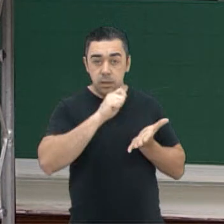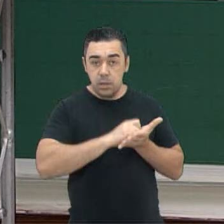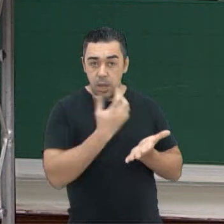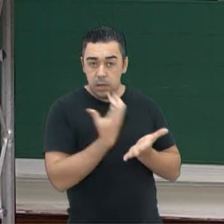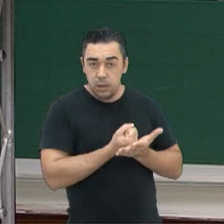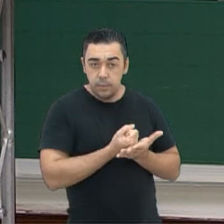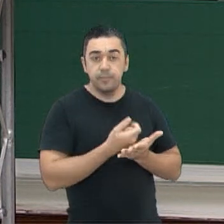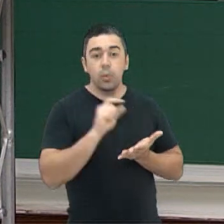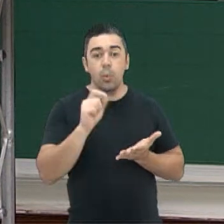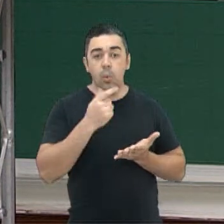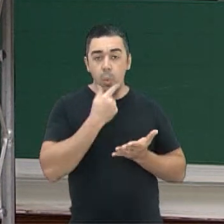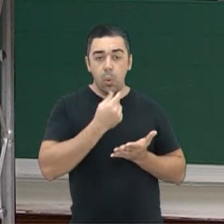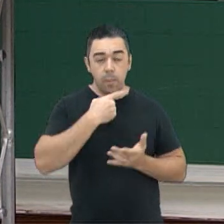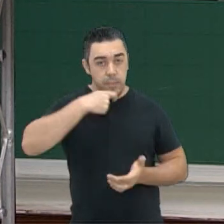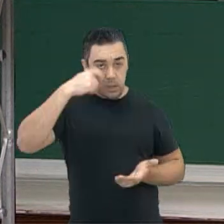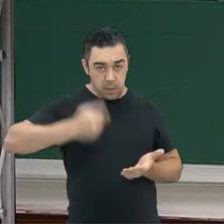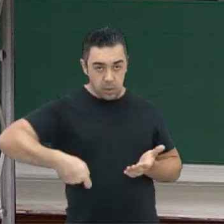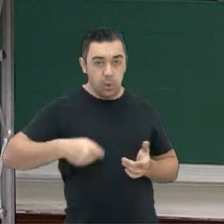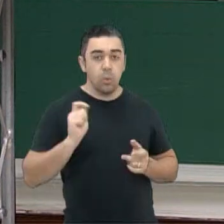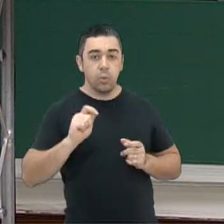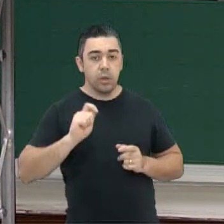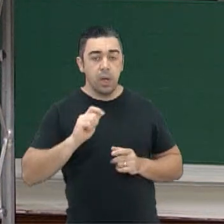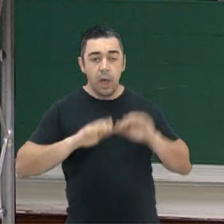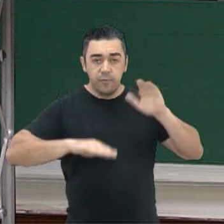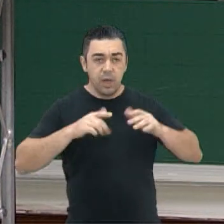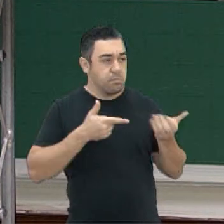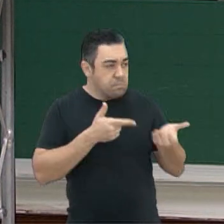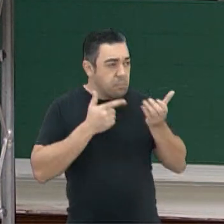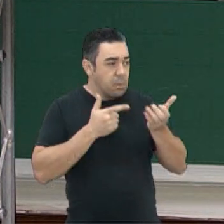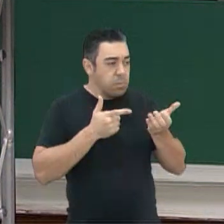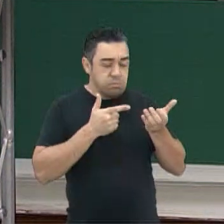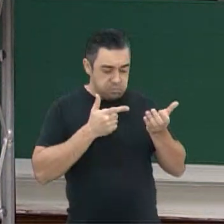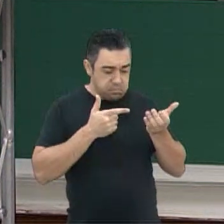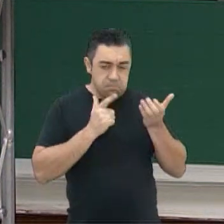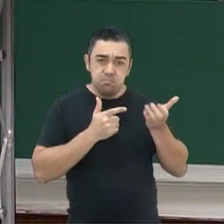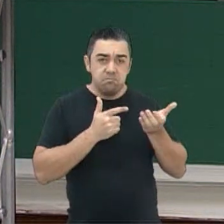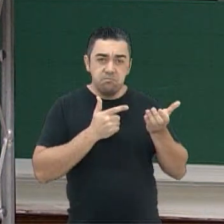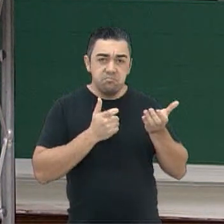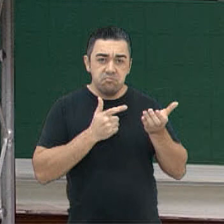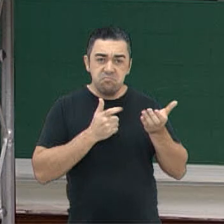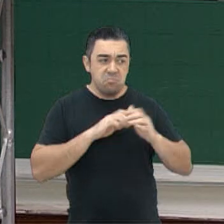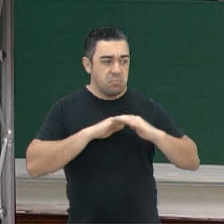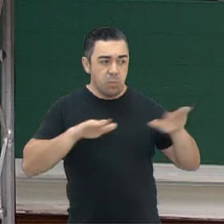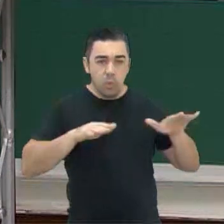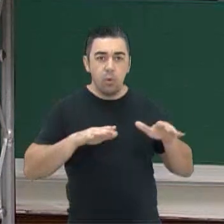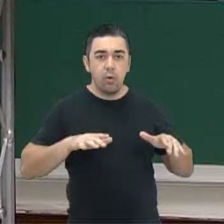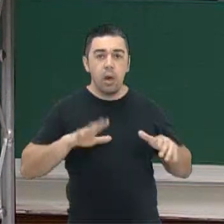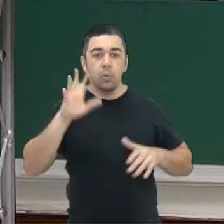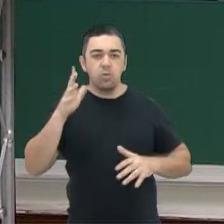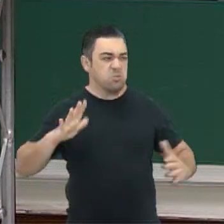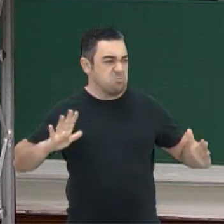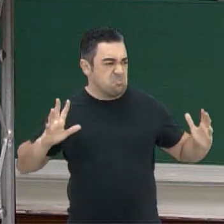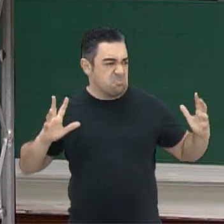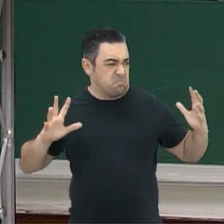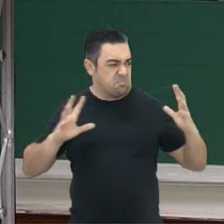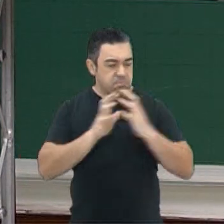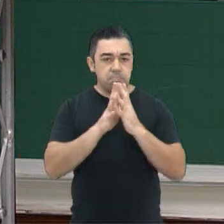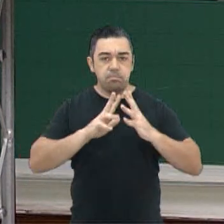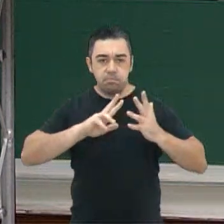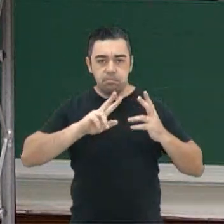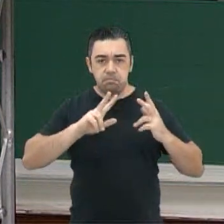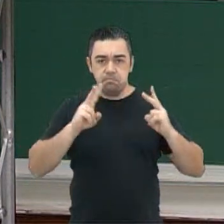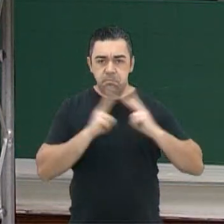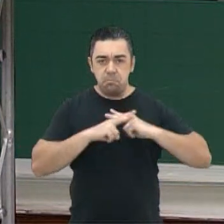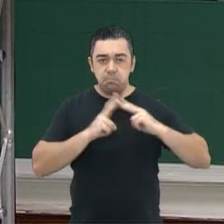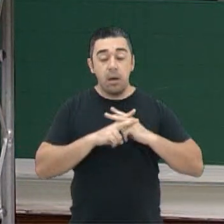soldados soviéticos e alemães dizem que era a mesma, uma expressão utilizada na época, a mesma coisa de espremer um tomate, onde